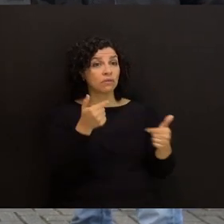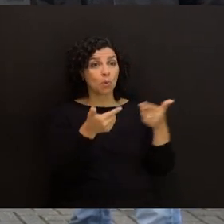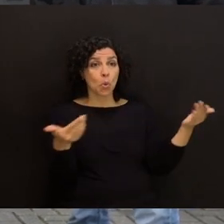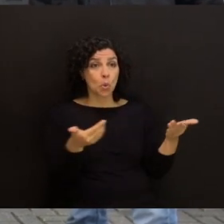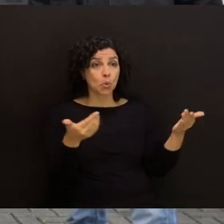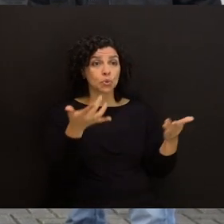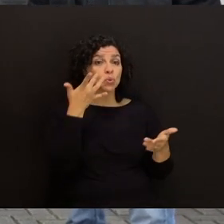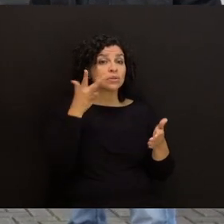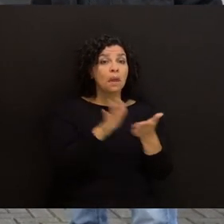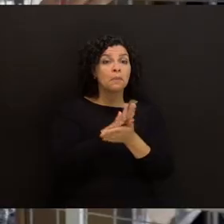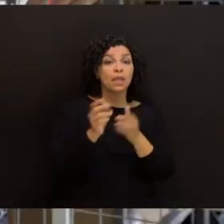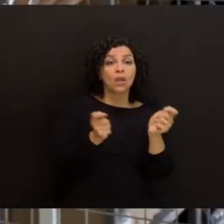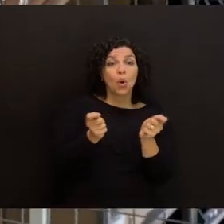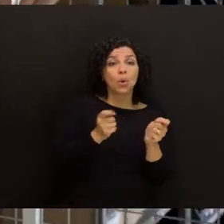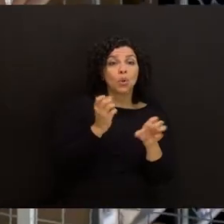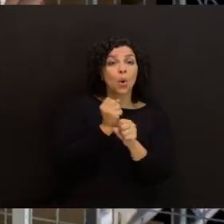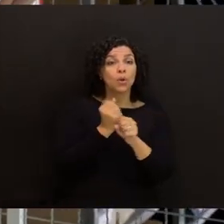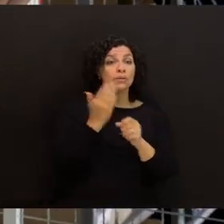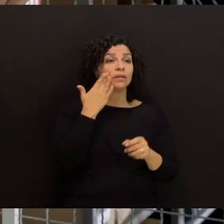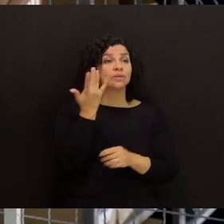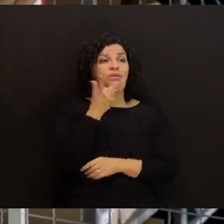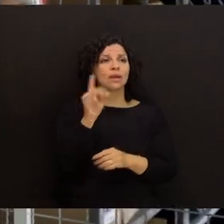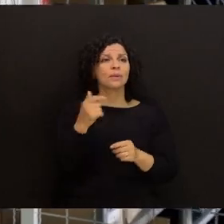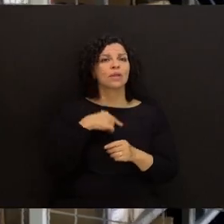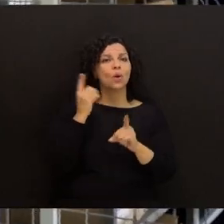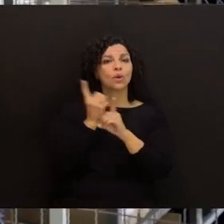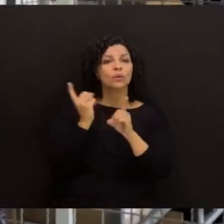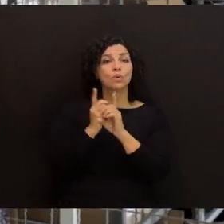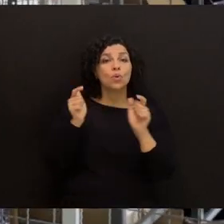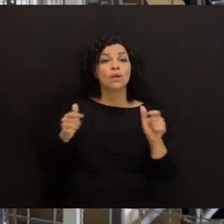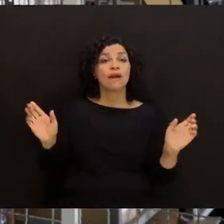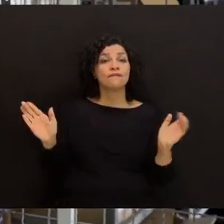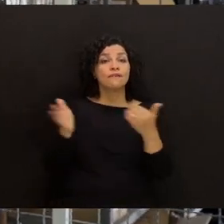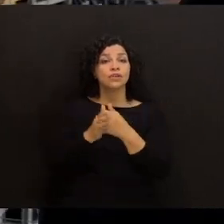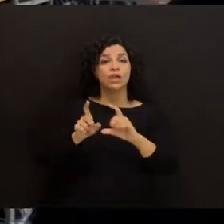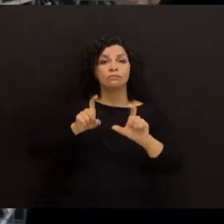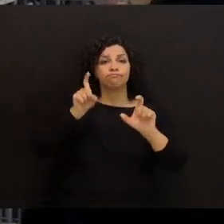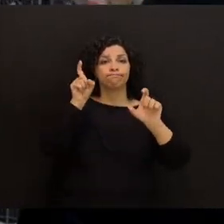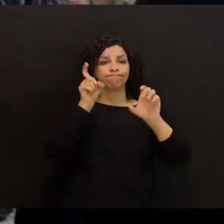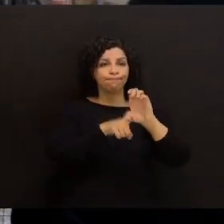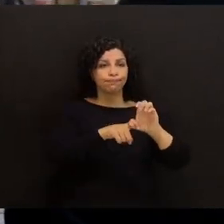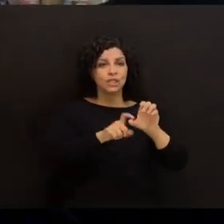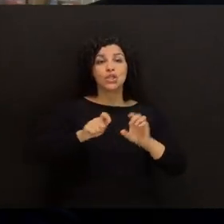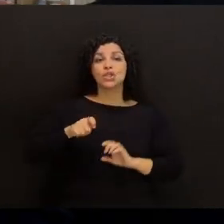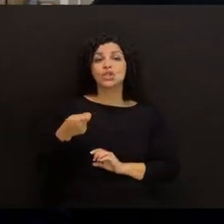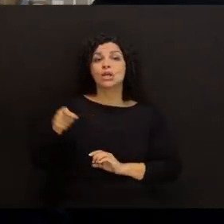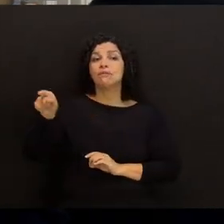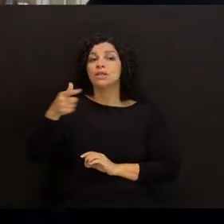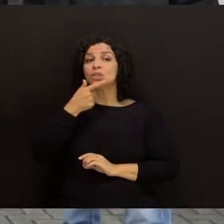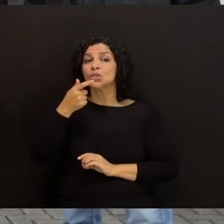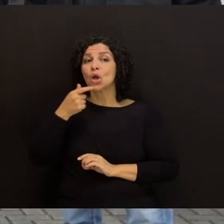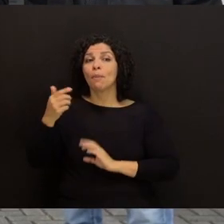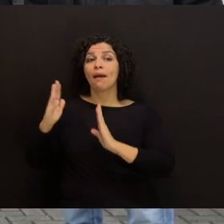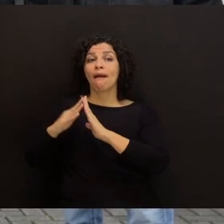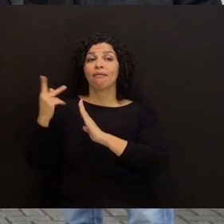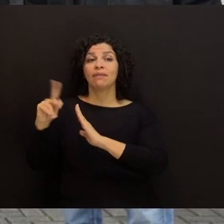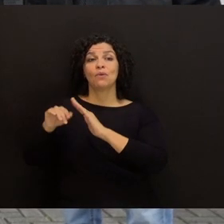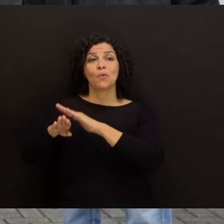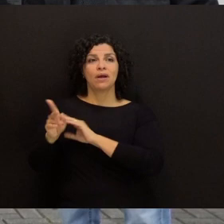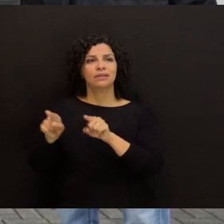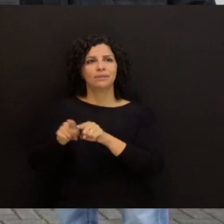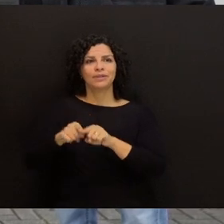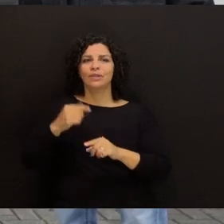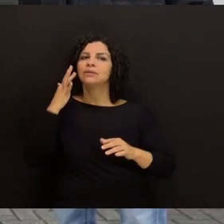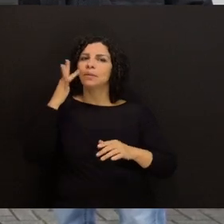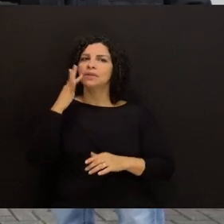ninguém tinha esse controle encontramos um local fechado com um cadeado que a chave ficava só com ele realmente é o que